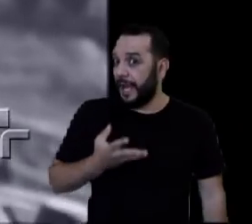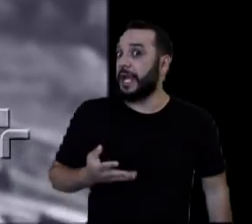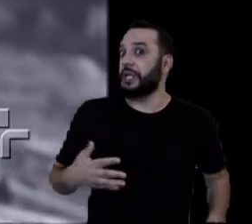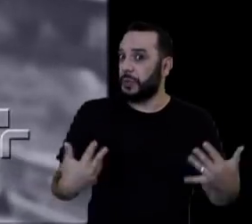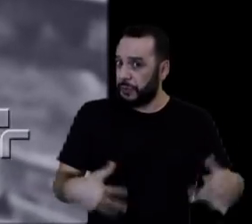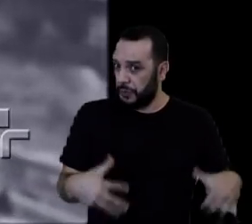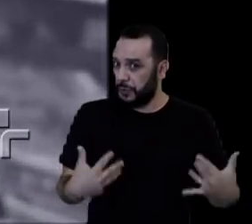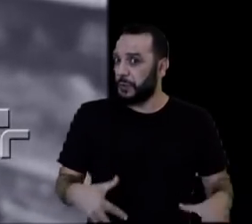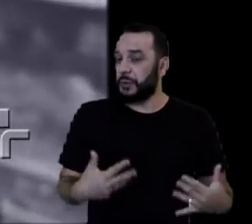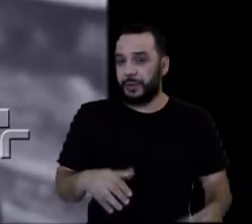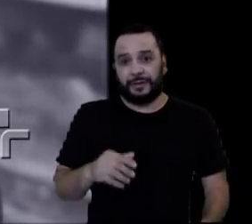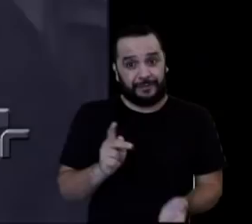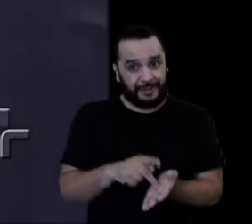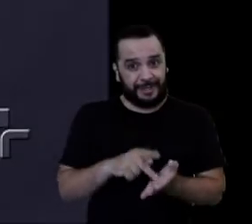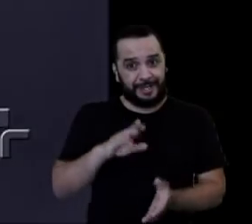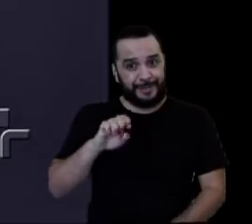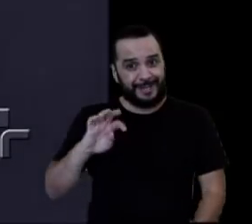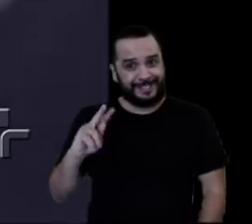TV, não é, Beth?